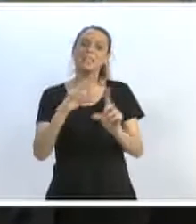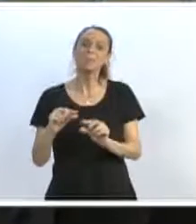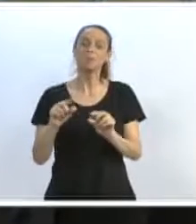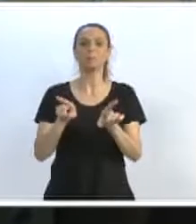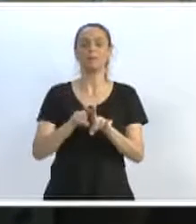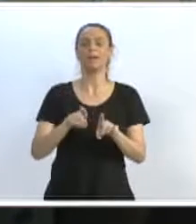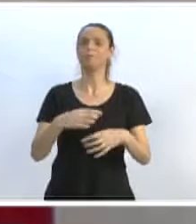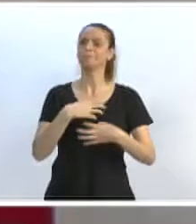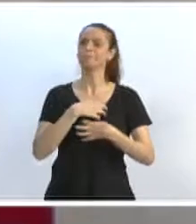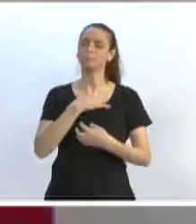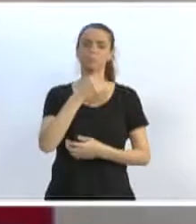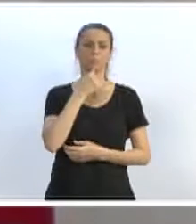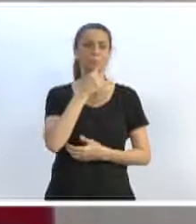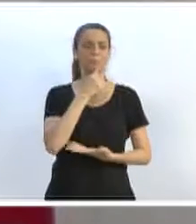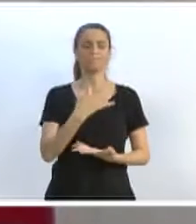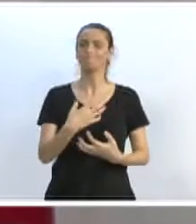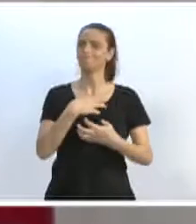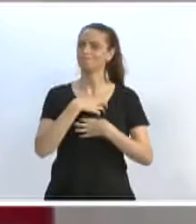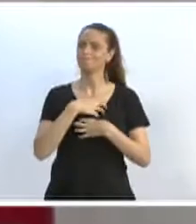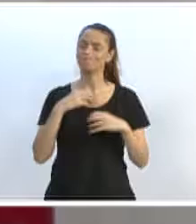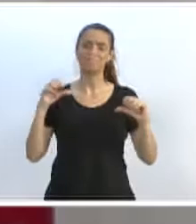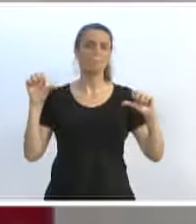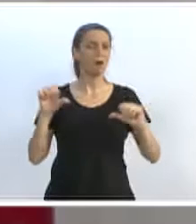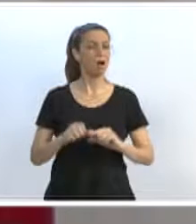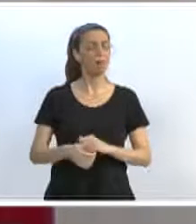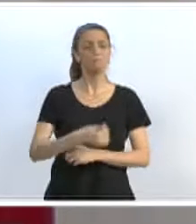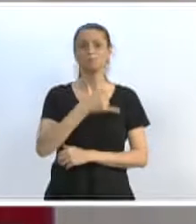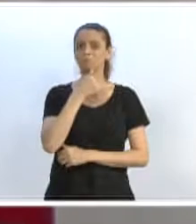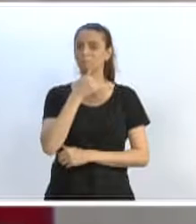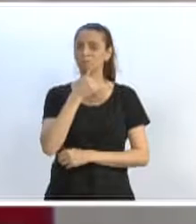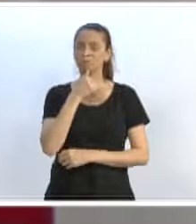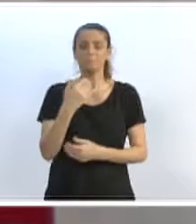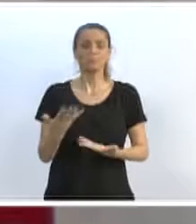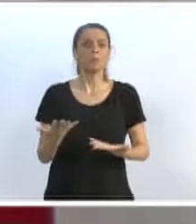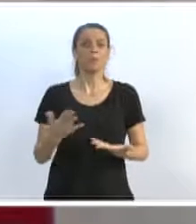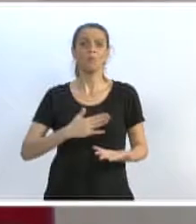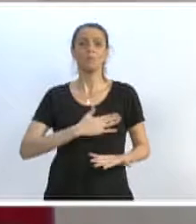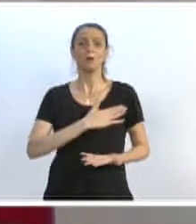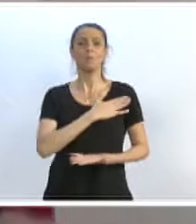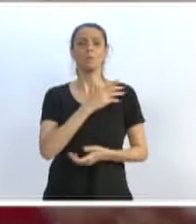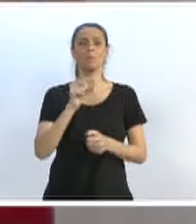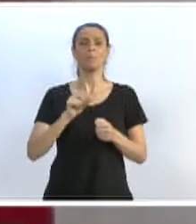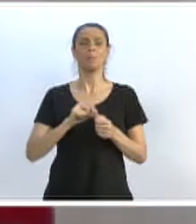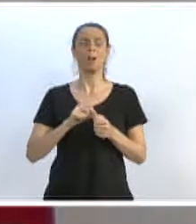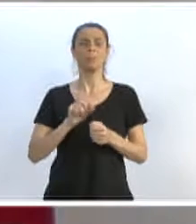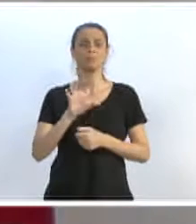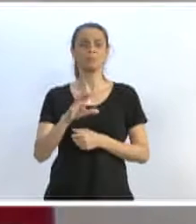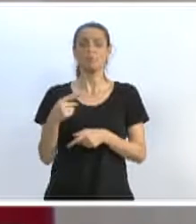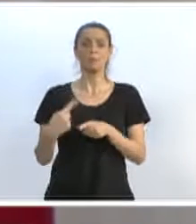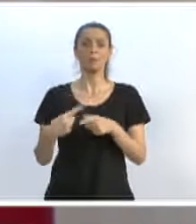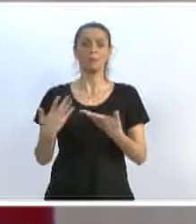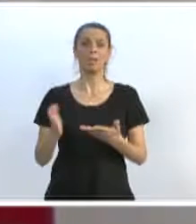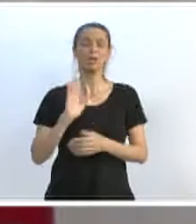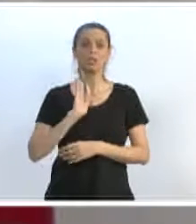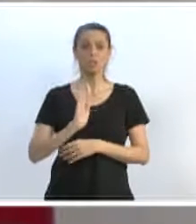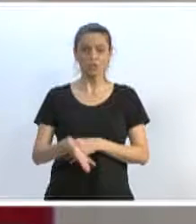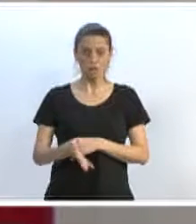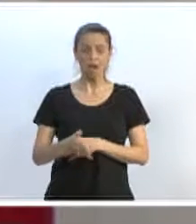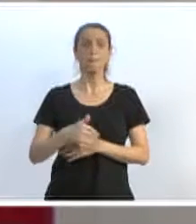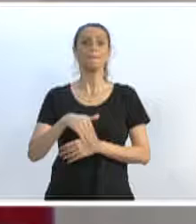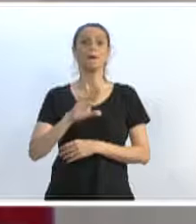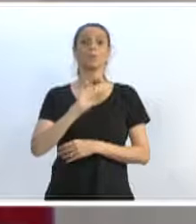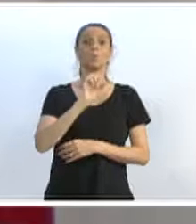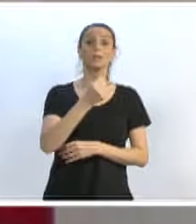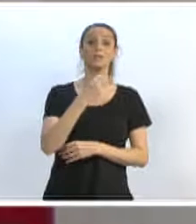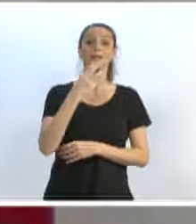essa situação. Eu lamento essa situação do governo, que já tirou, repito, mais de 83